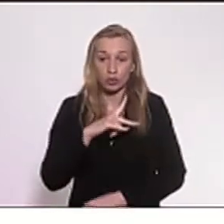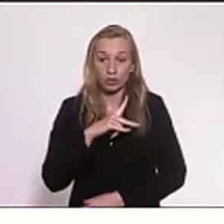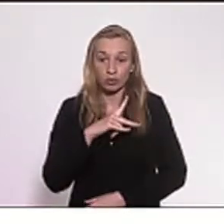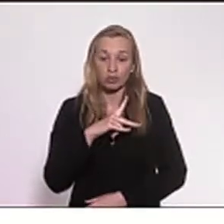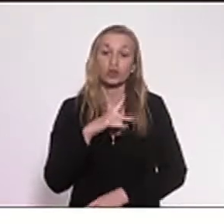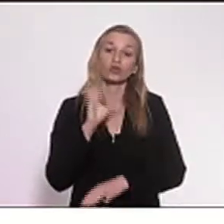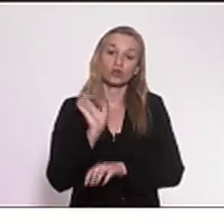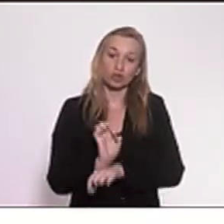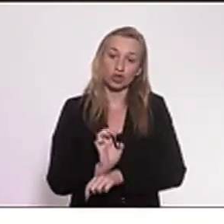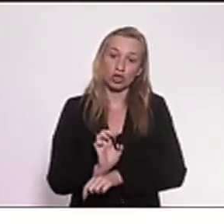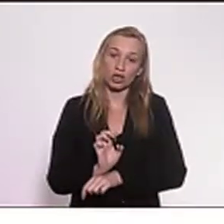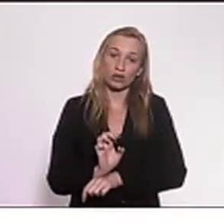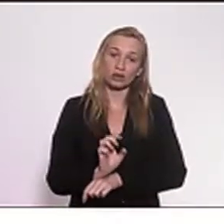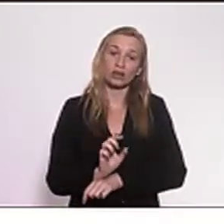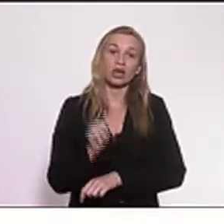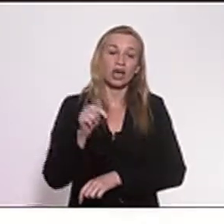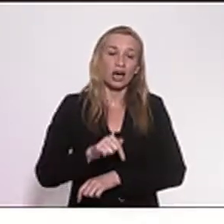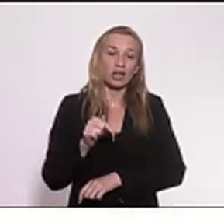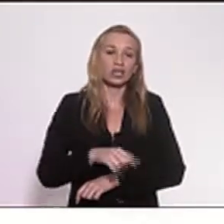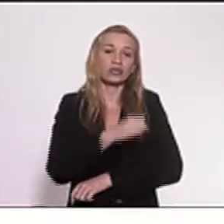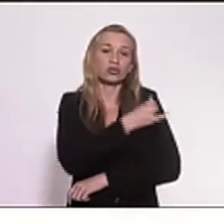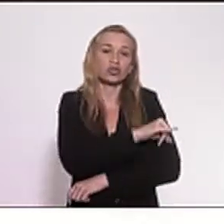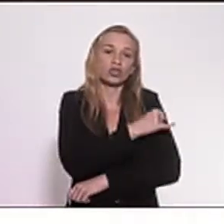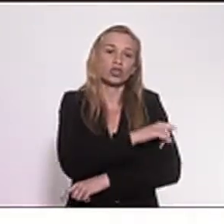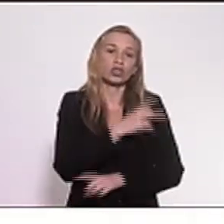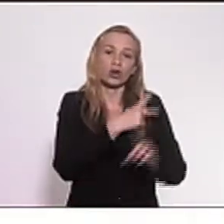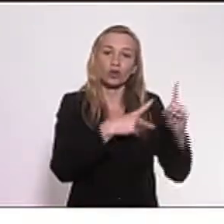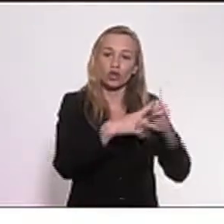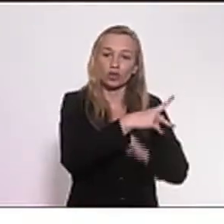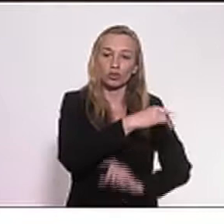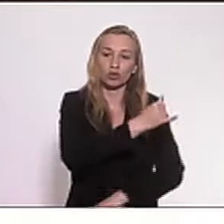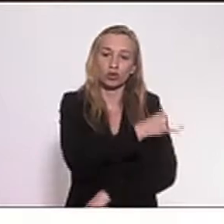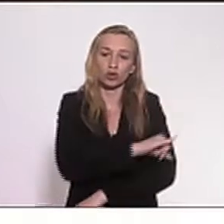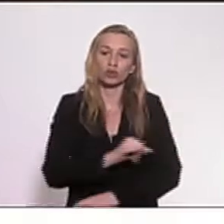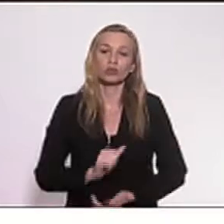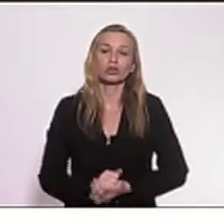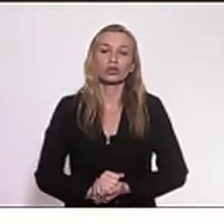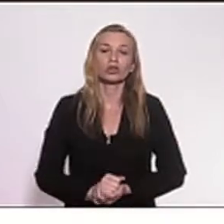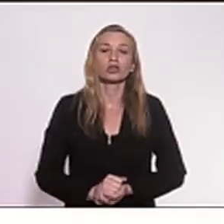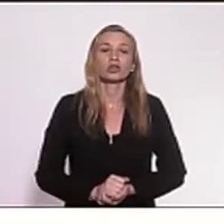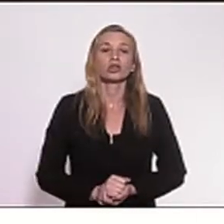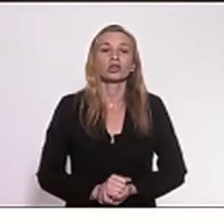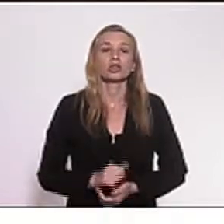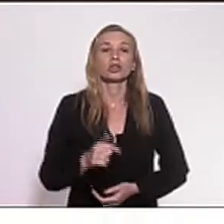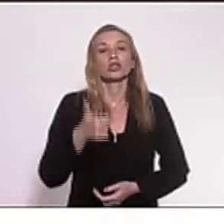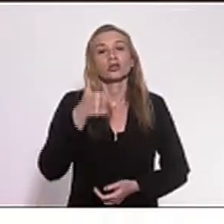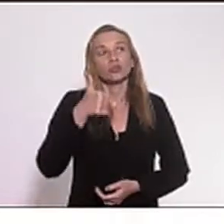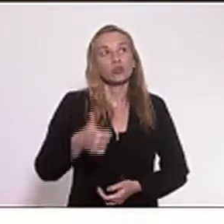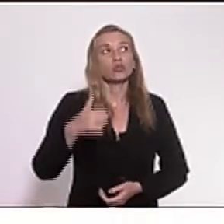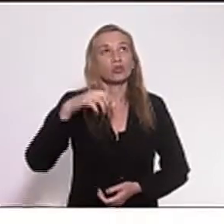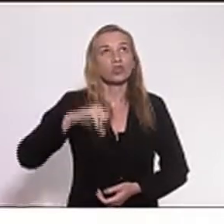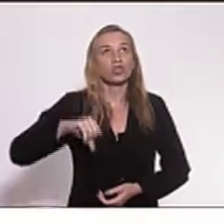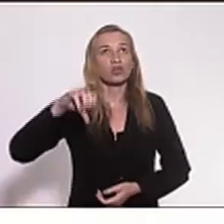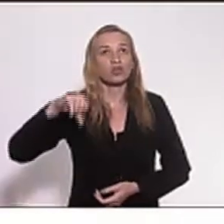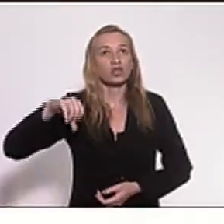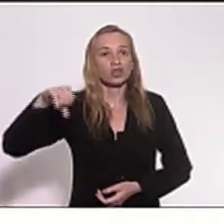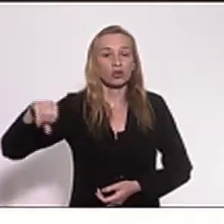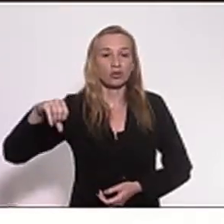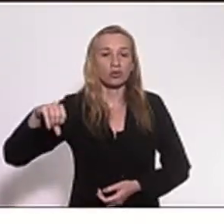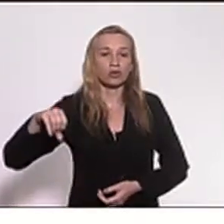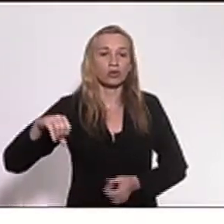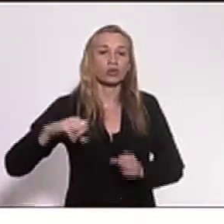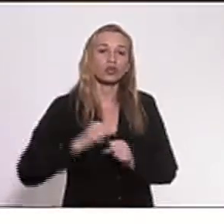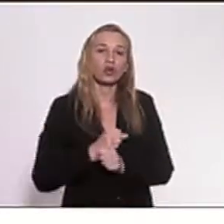do Estado. Aqui no nosso caso do Rio de Janeiro, o Rio Previdência. O Rio Previdência foi criado em 1999, quando